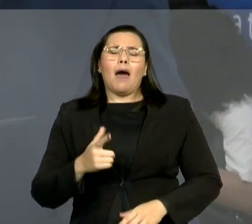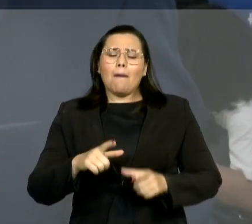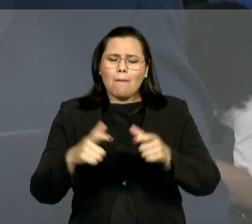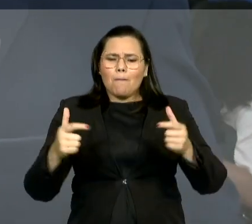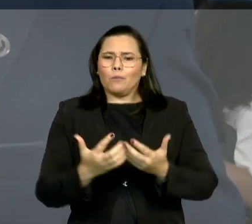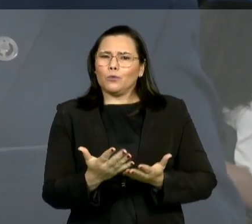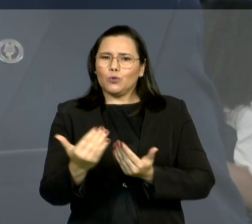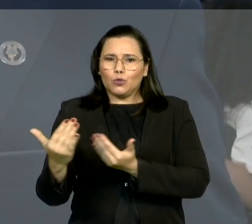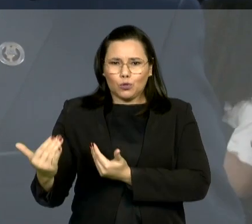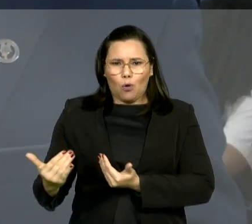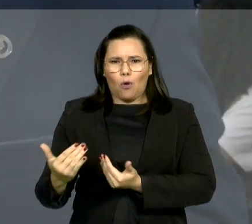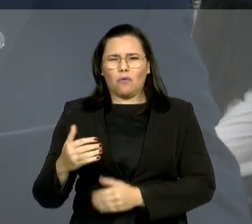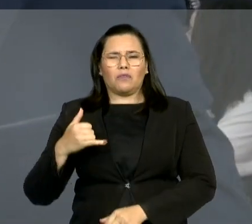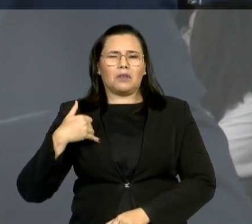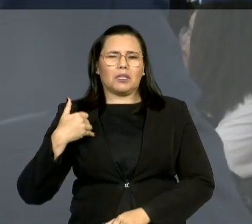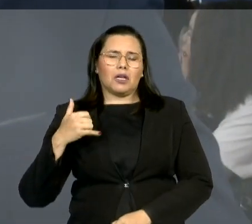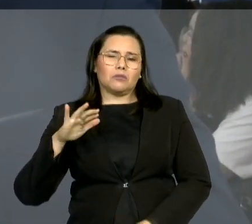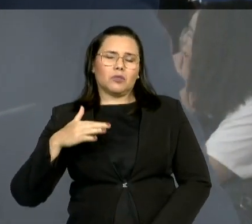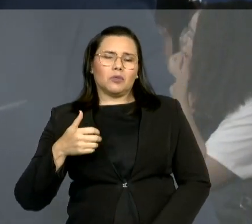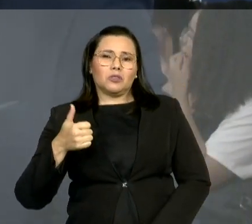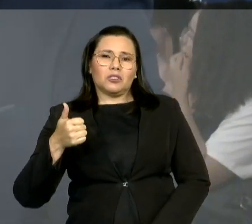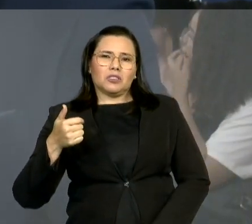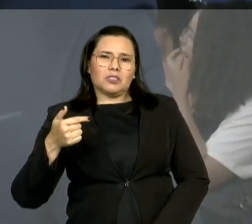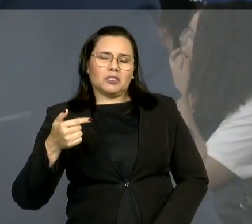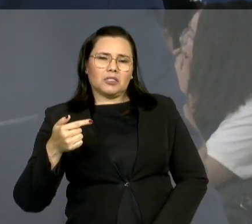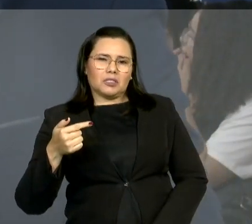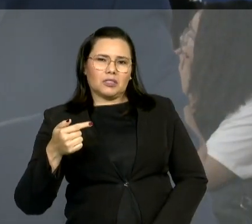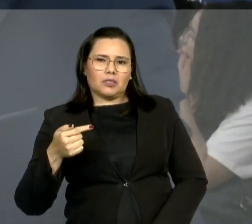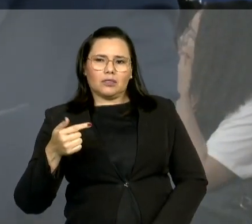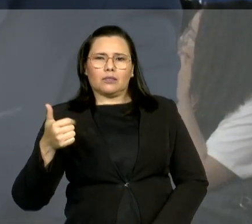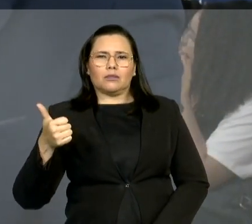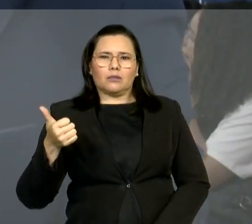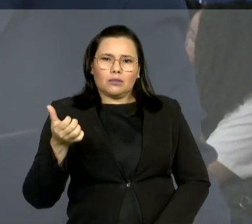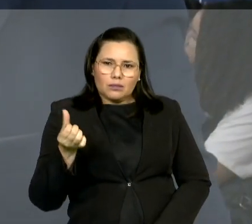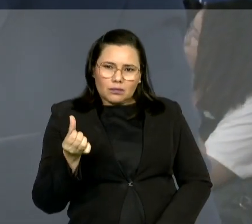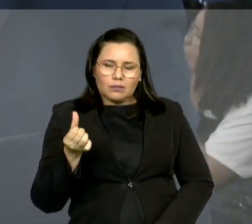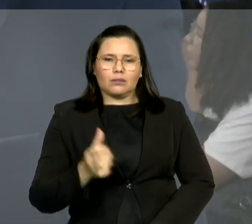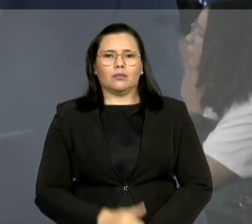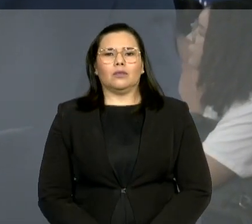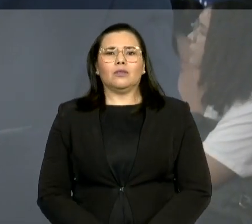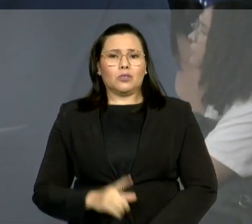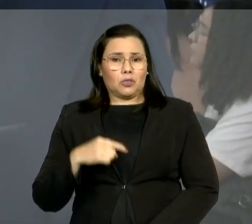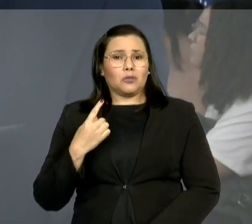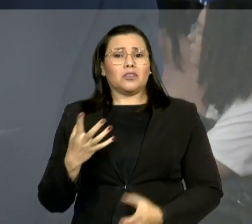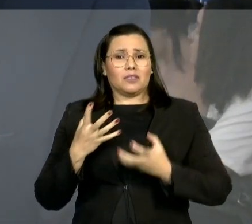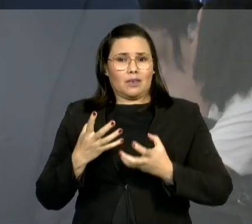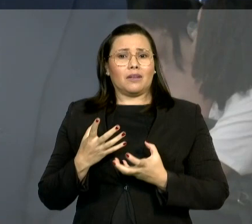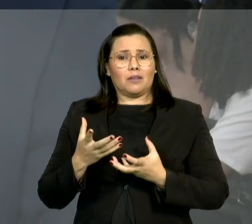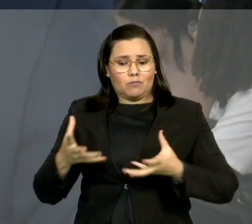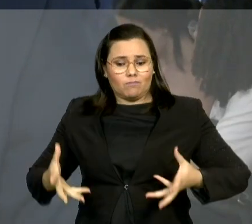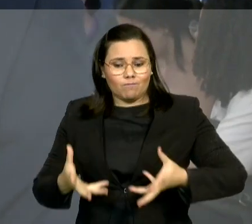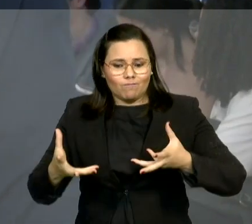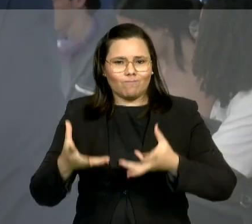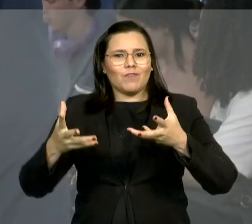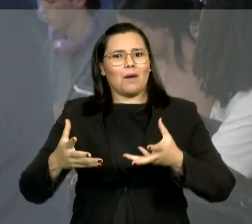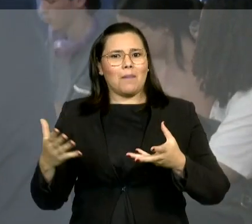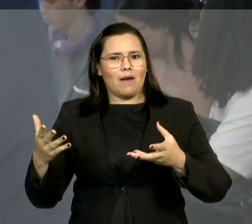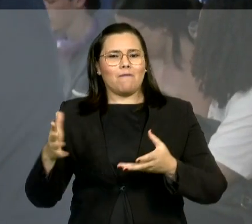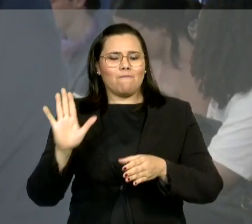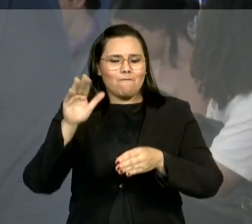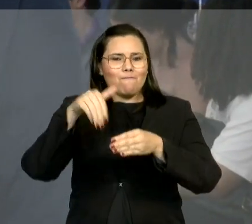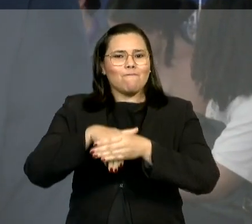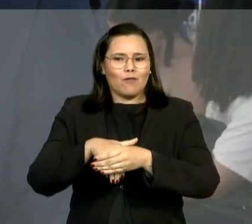eleitoral. Aqueles que estão ali na faixa de 16 e 17 anos, que é o público que a gente quer ver realmente participando do processo